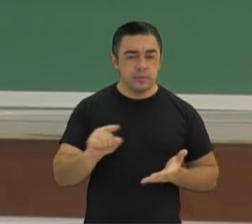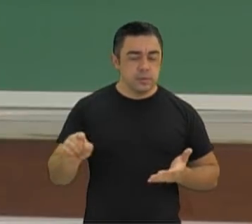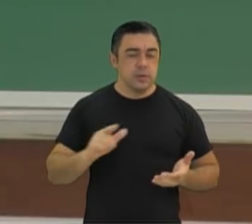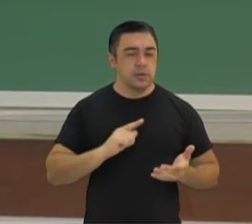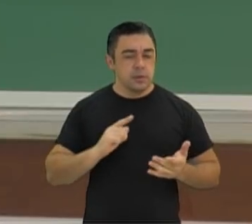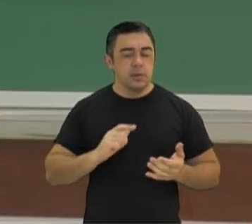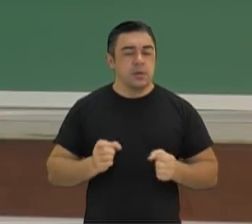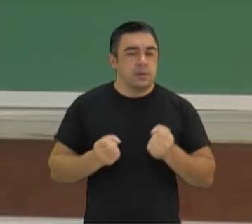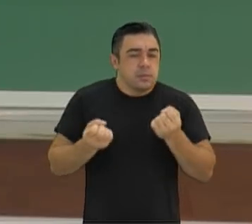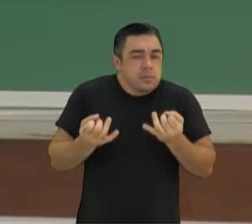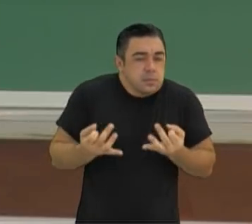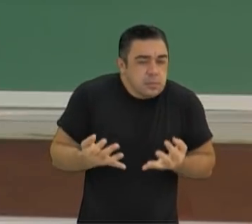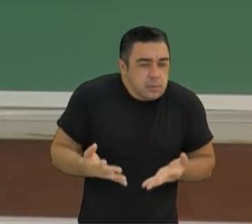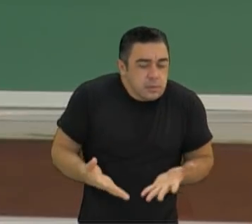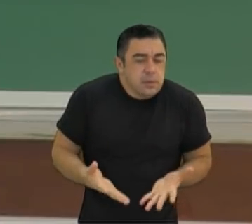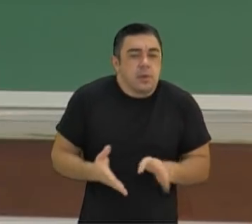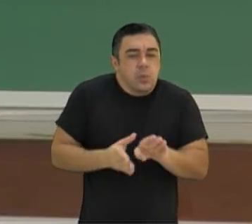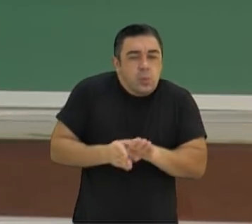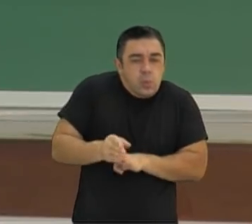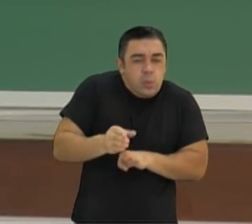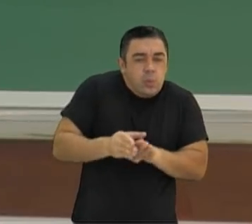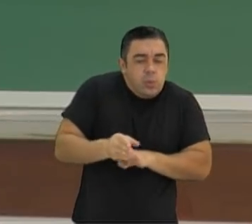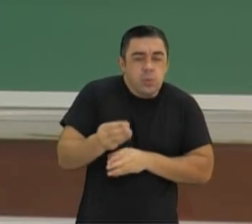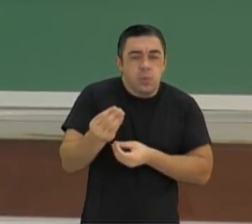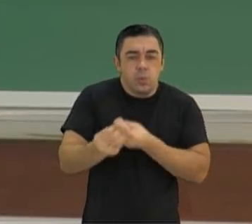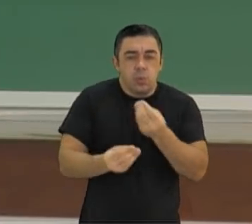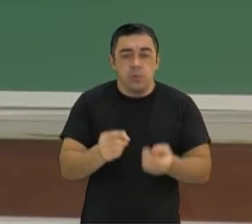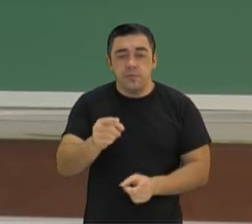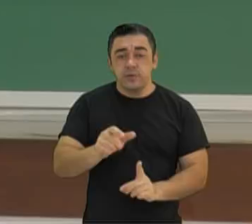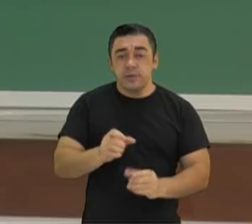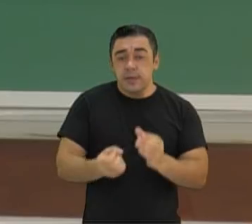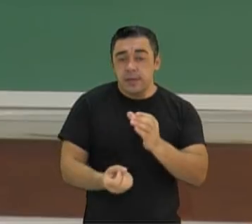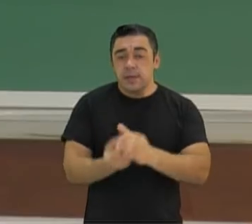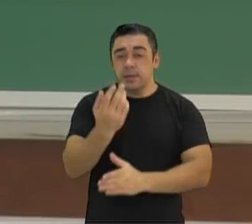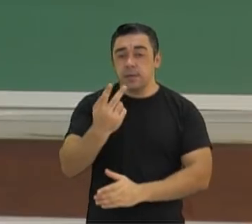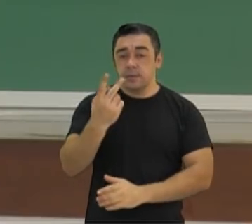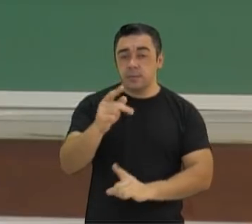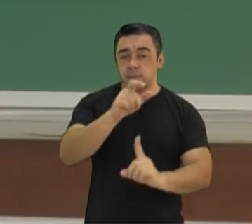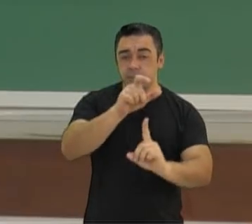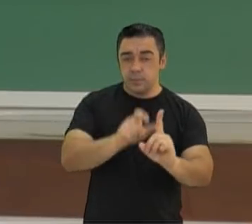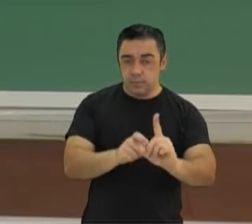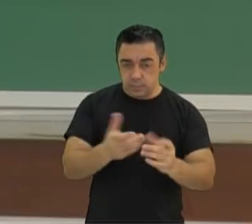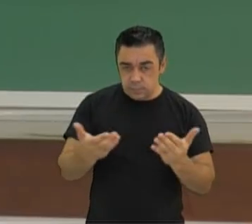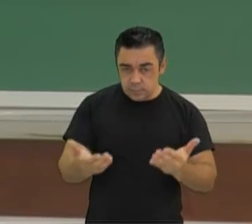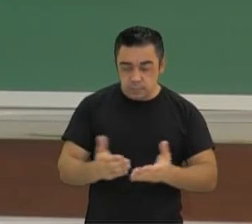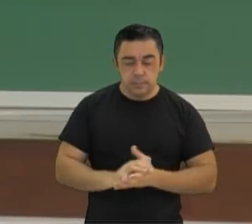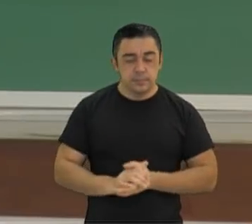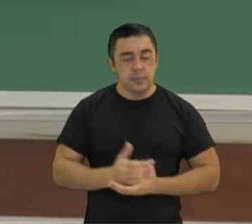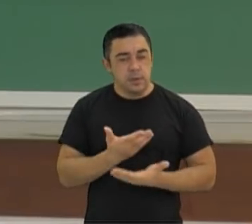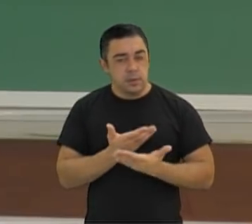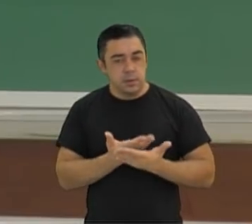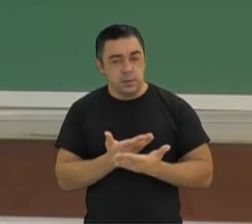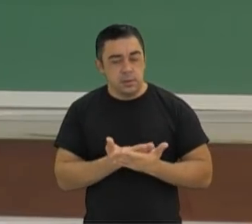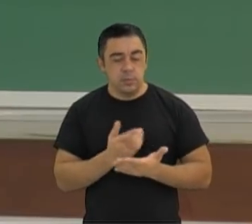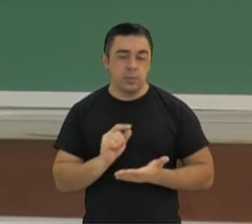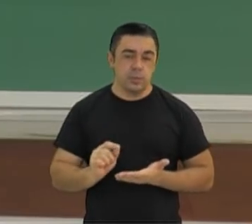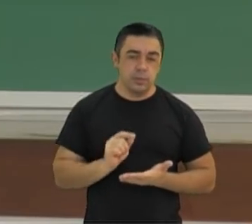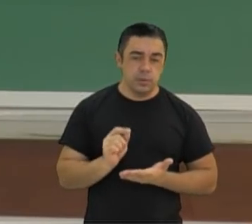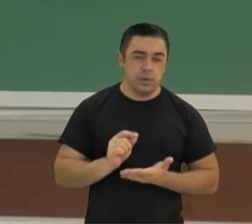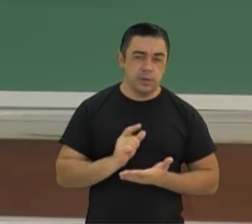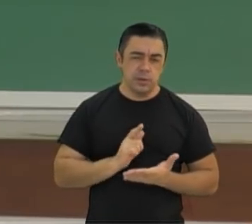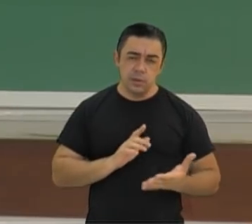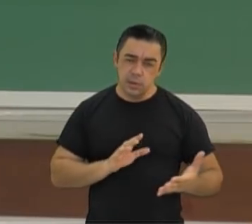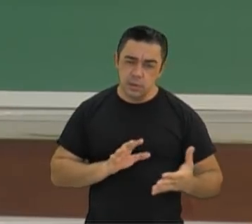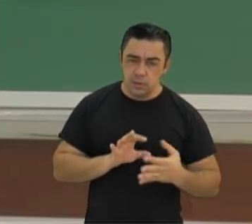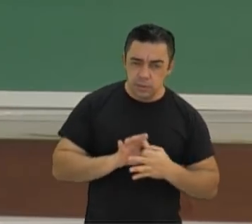ser orientado a fazer o seu próprio personagem. Então, as nossas aulas, elas vão meio que